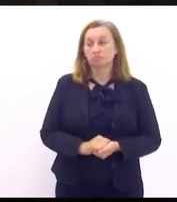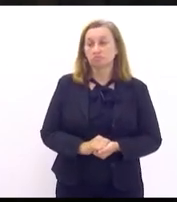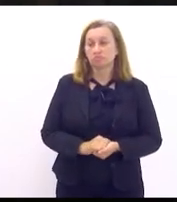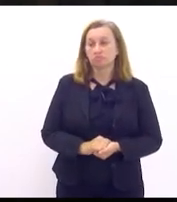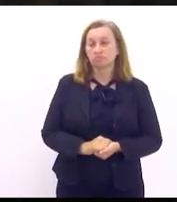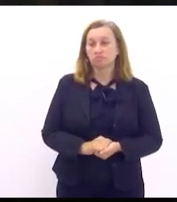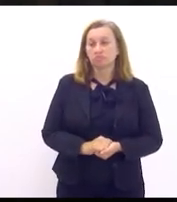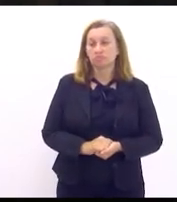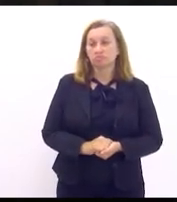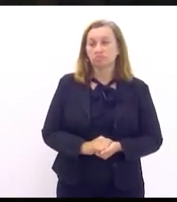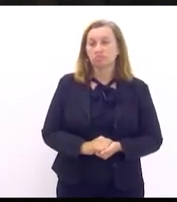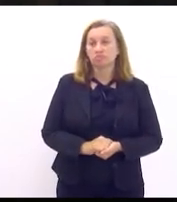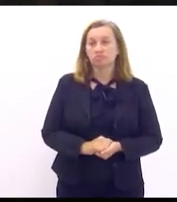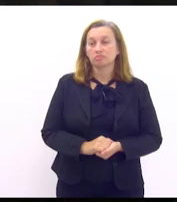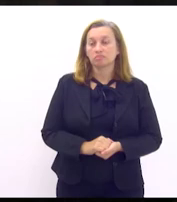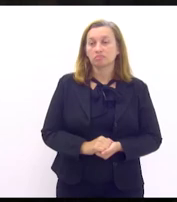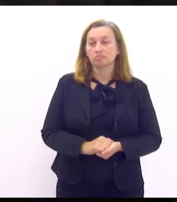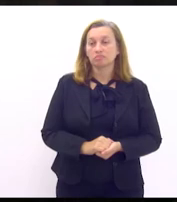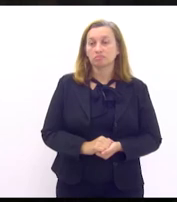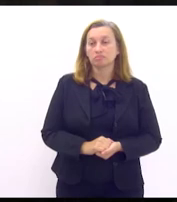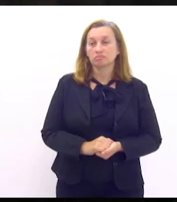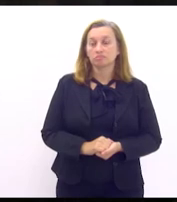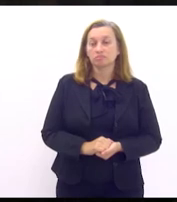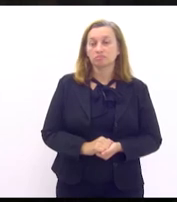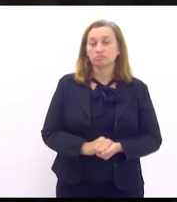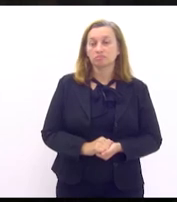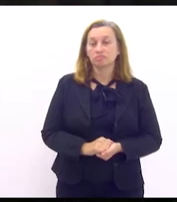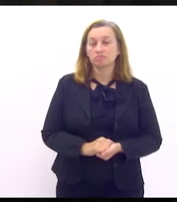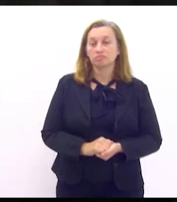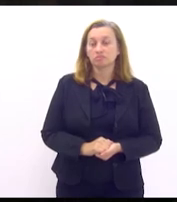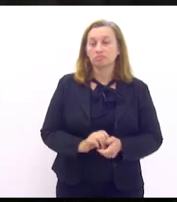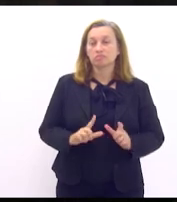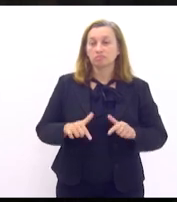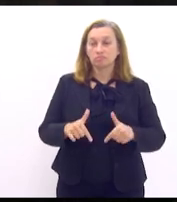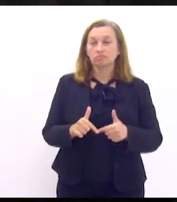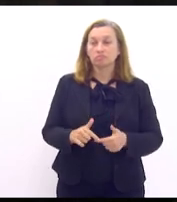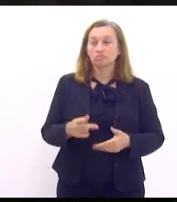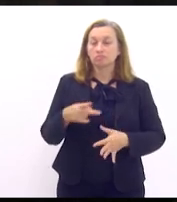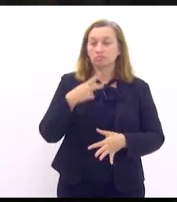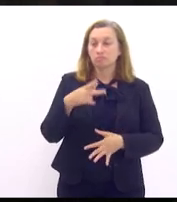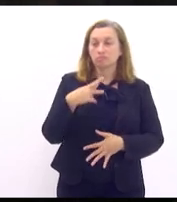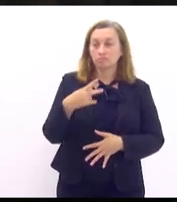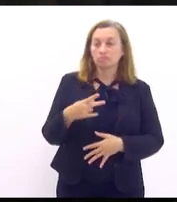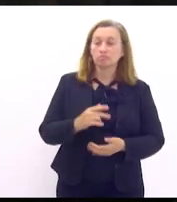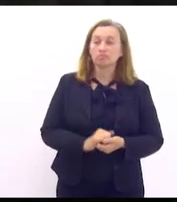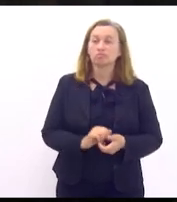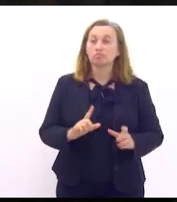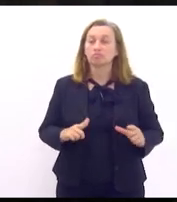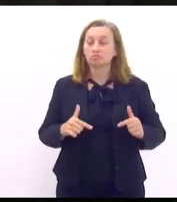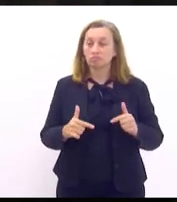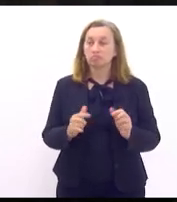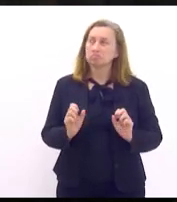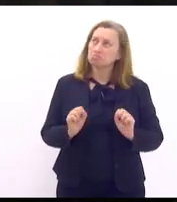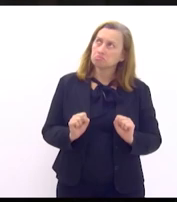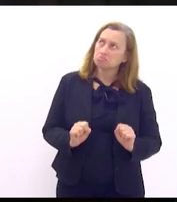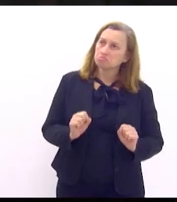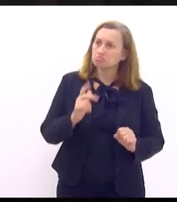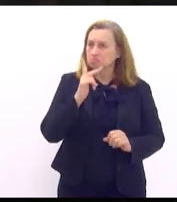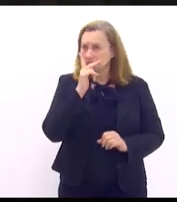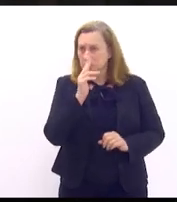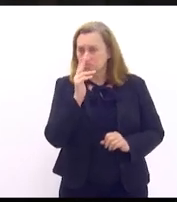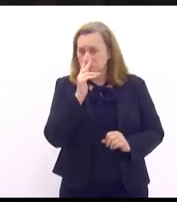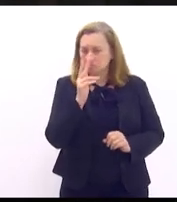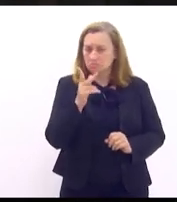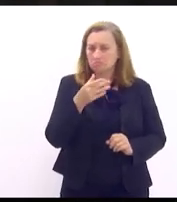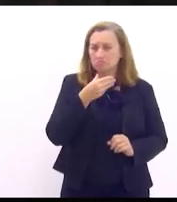a cobrar e taxar as grandes fortunas. Quando nós falamos de taxar as grandes fortunas, pode parecer aqui um discurso